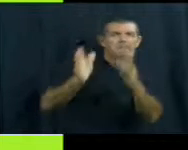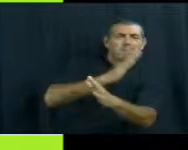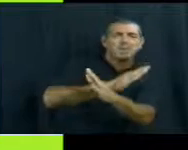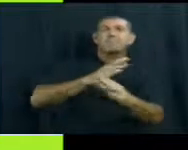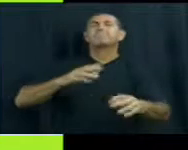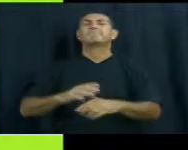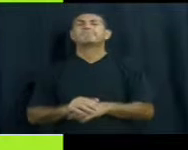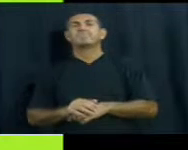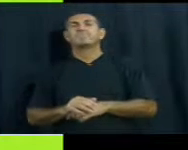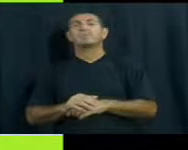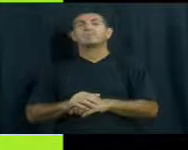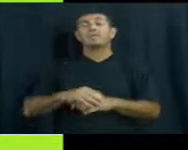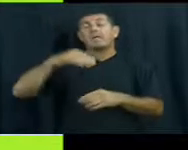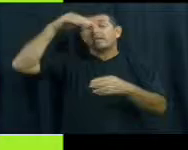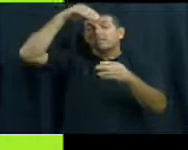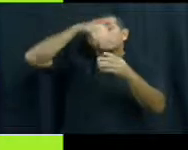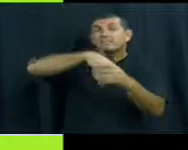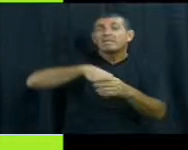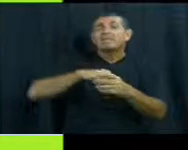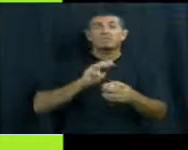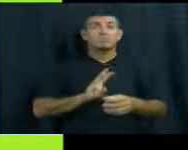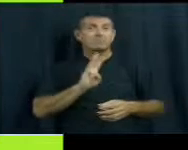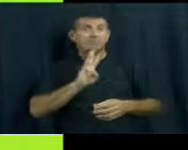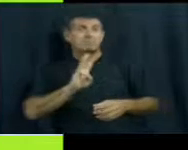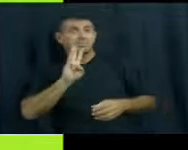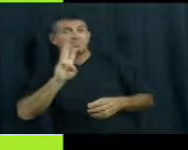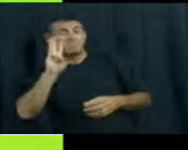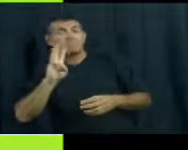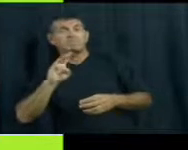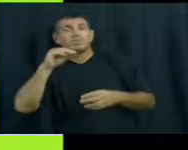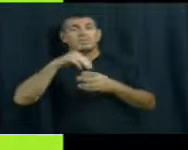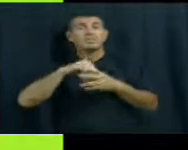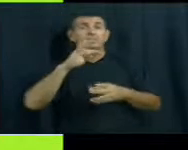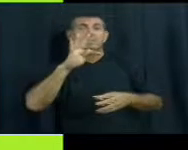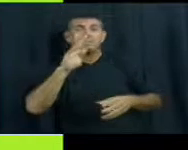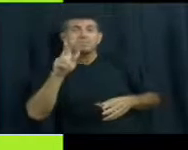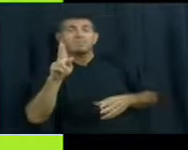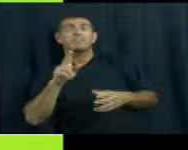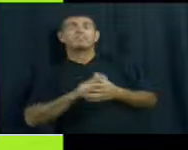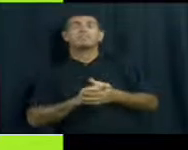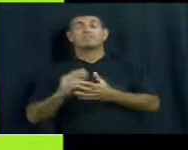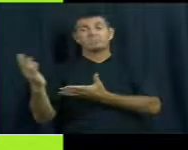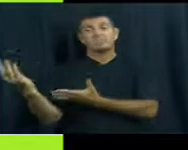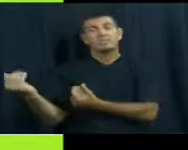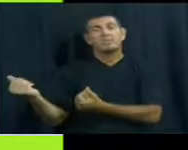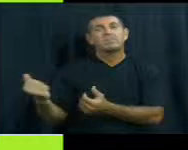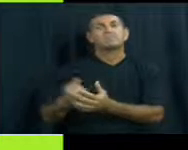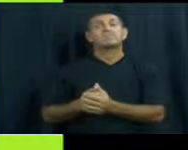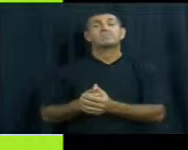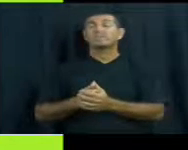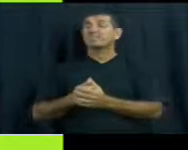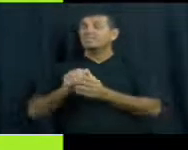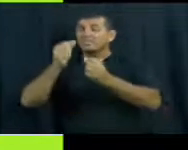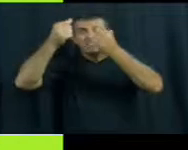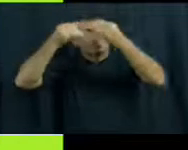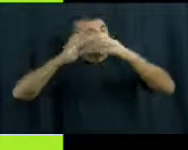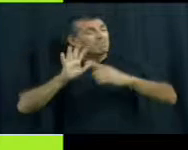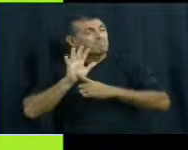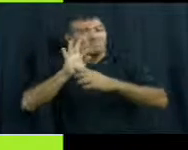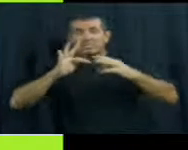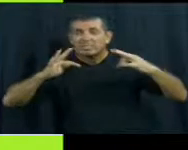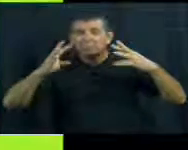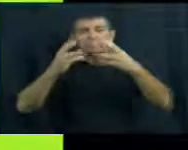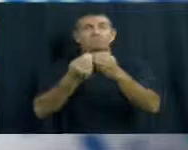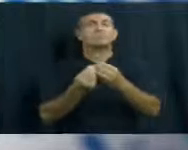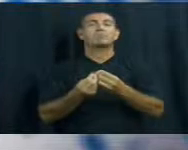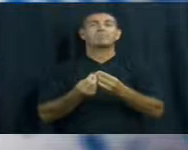na nossa página, gente. Infelizmente, tudo uma correria por causa do nosso horário, mas na nossa página tem todas as informações possíveis. Eu quero